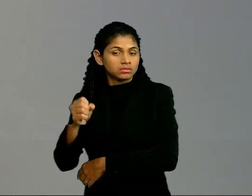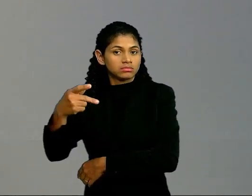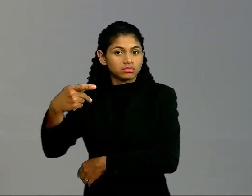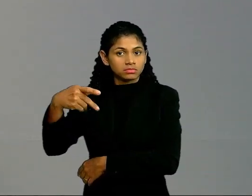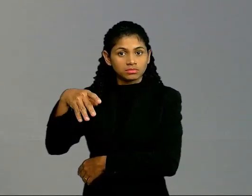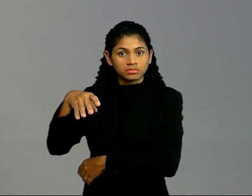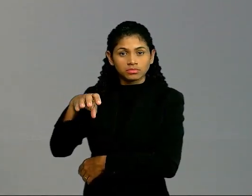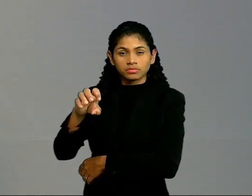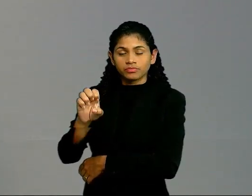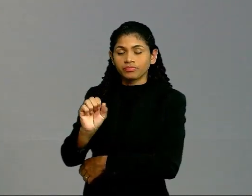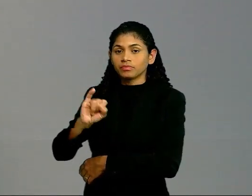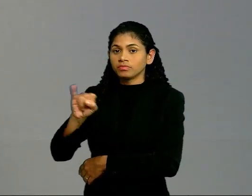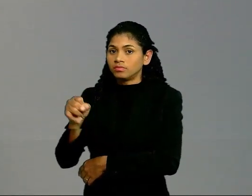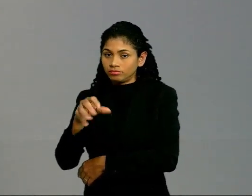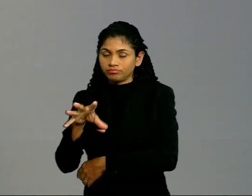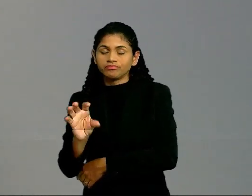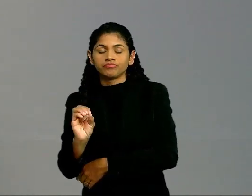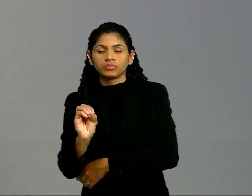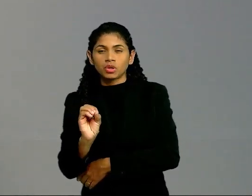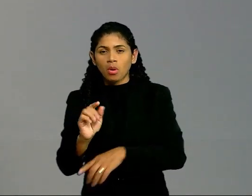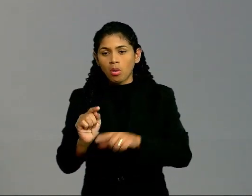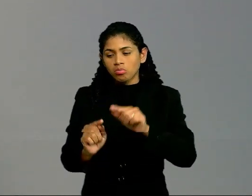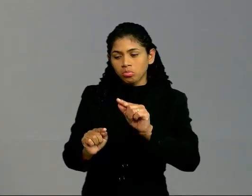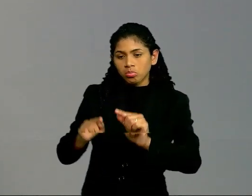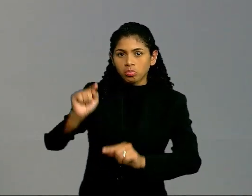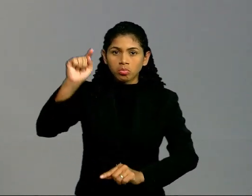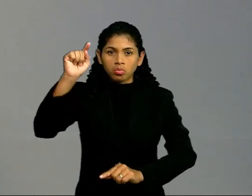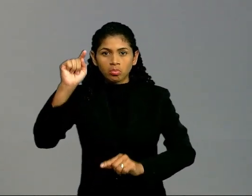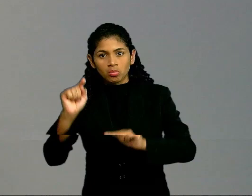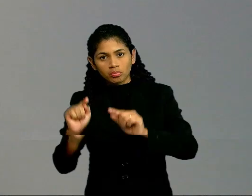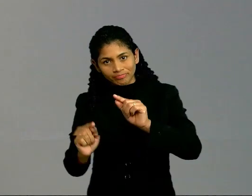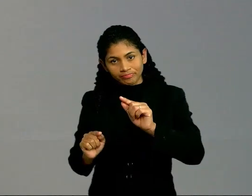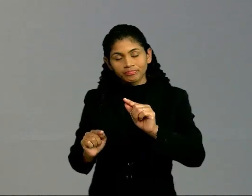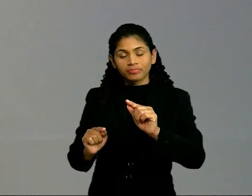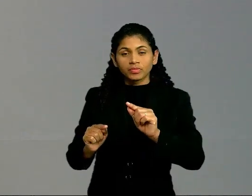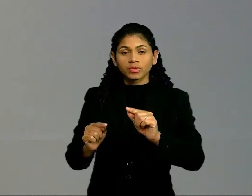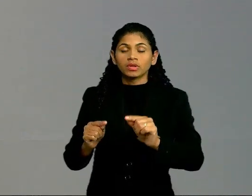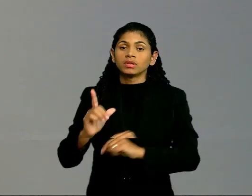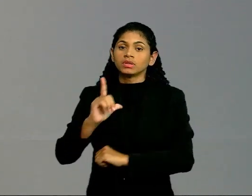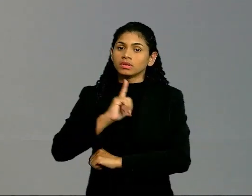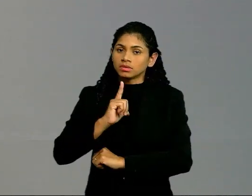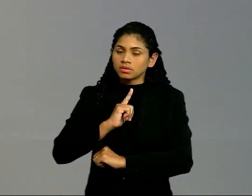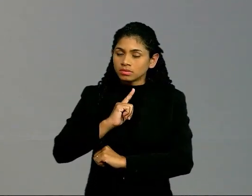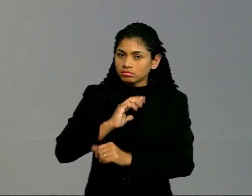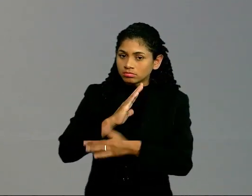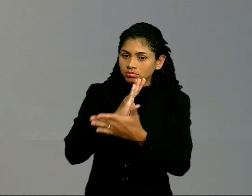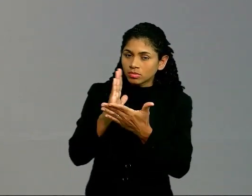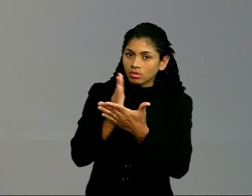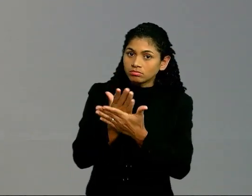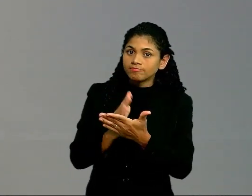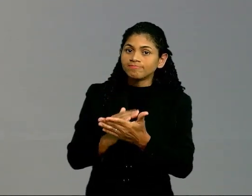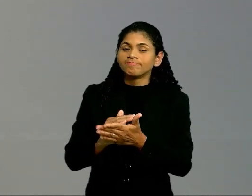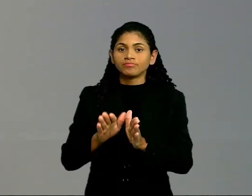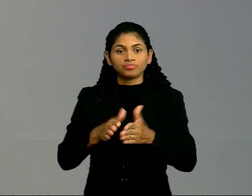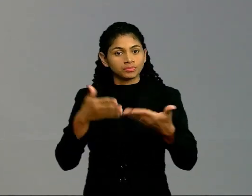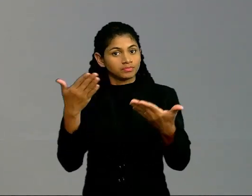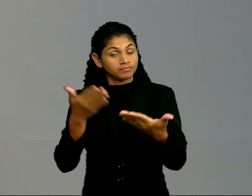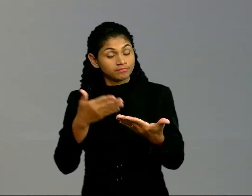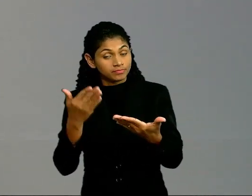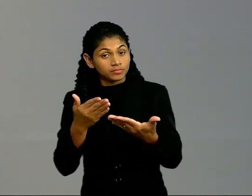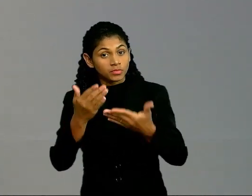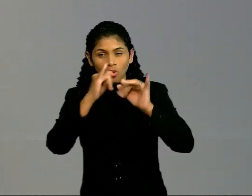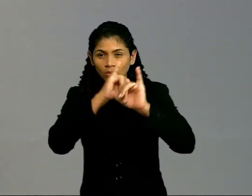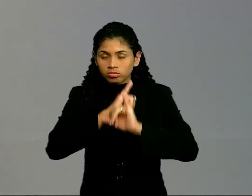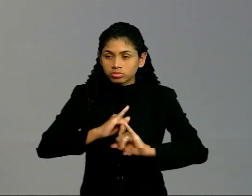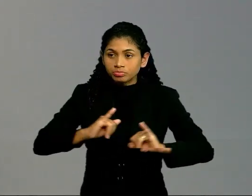um sobe e desce na produção literária da Carolina. Ela tem algumas obras que são publicadas em vida e